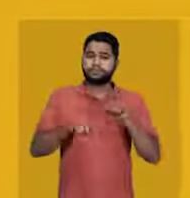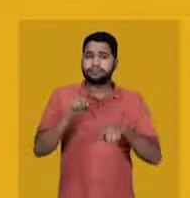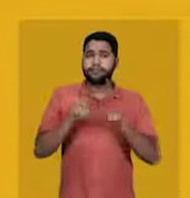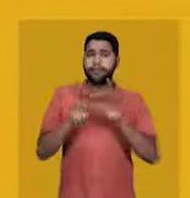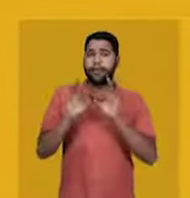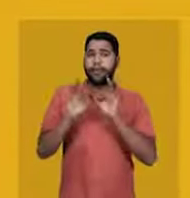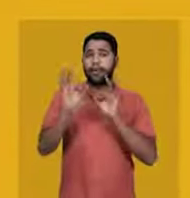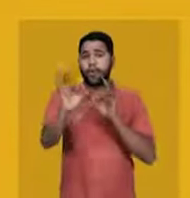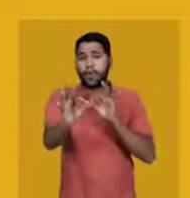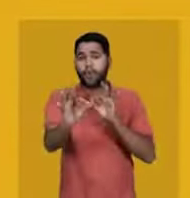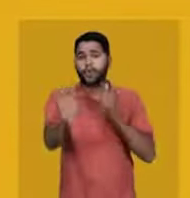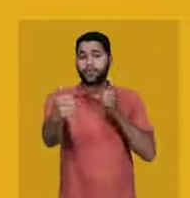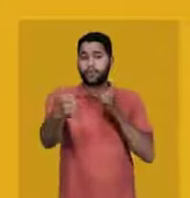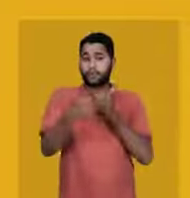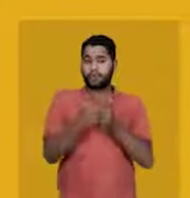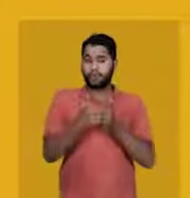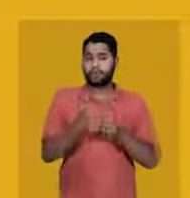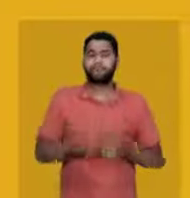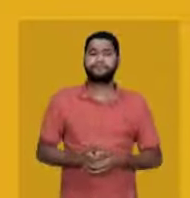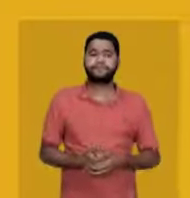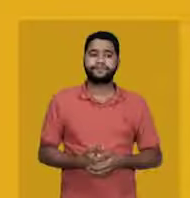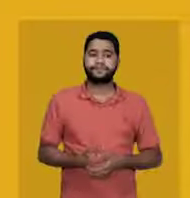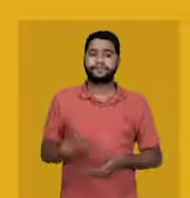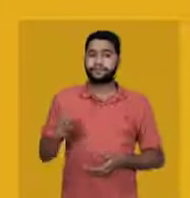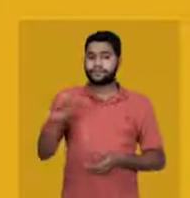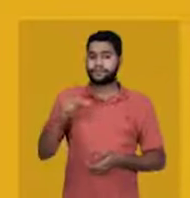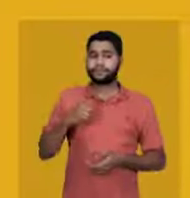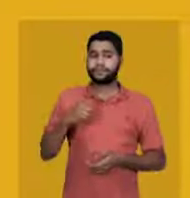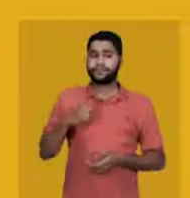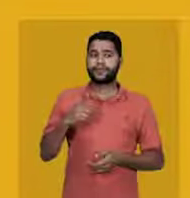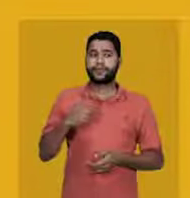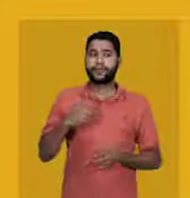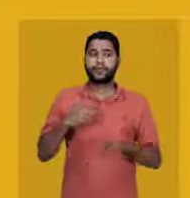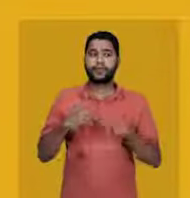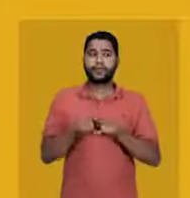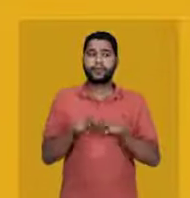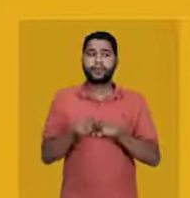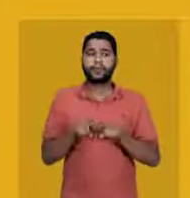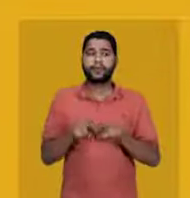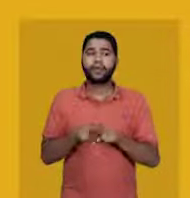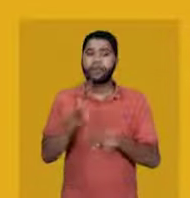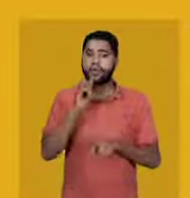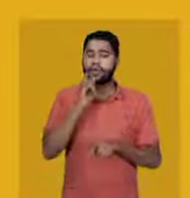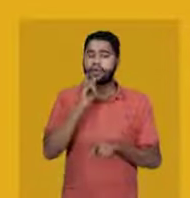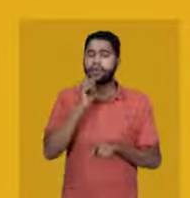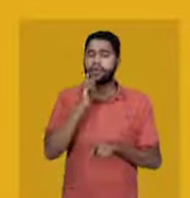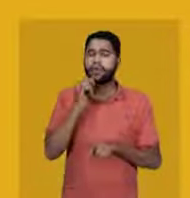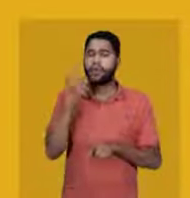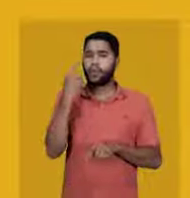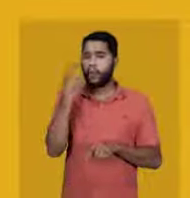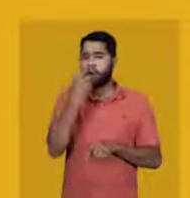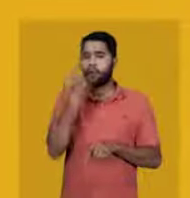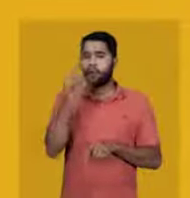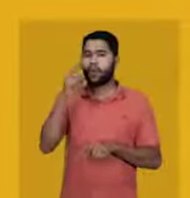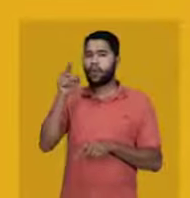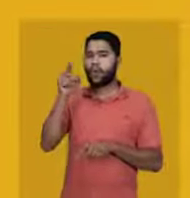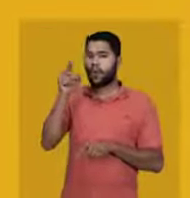longe ou perto, para a gente enxergar. Aqui a gente tem um humor vítreo, né, para o olho ter o